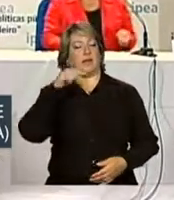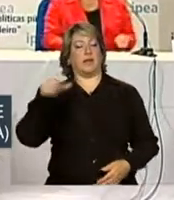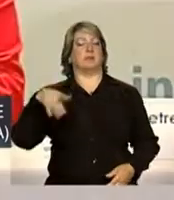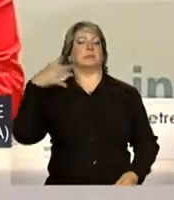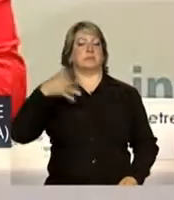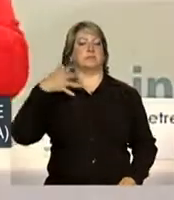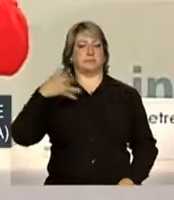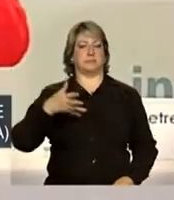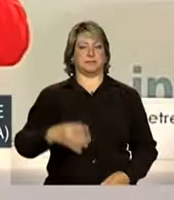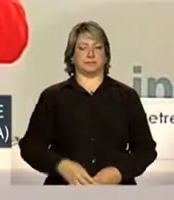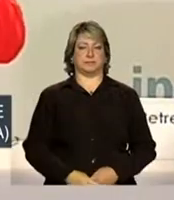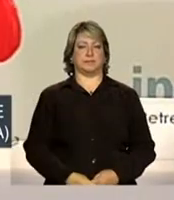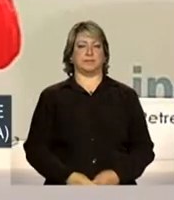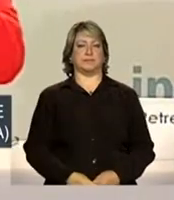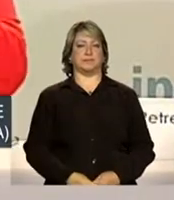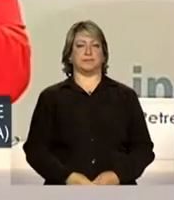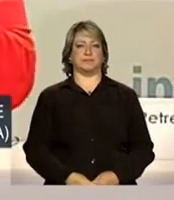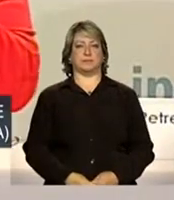seu discurso.